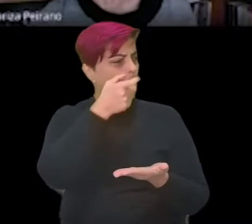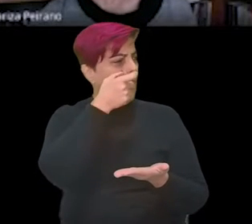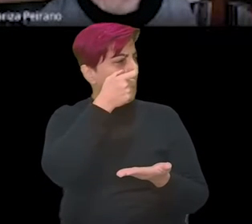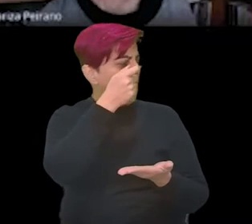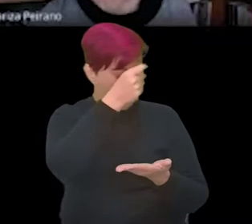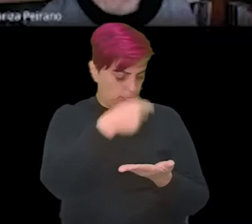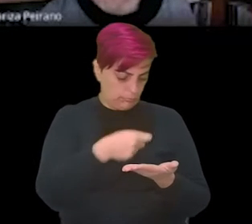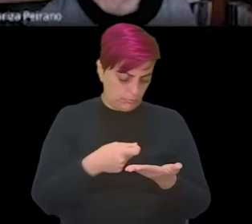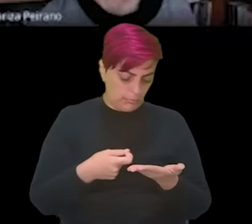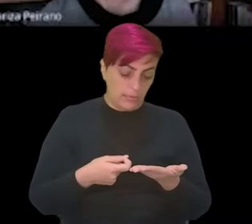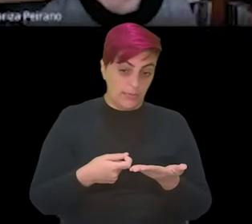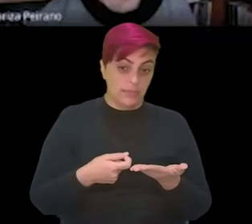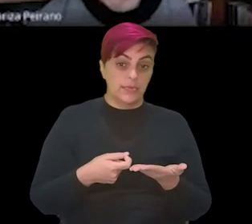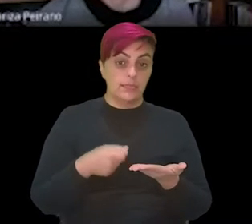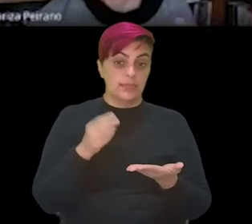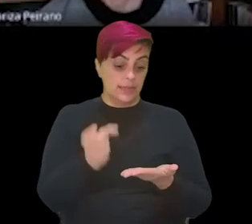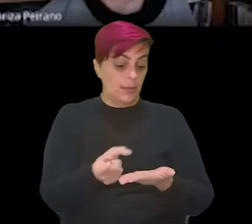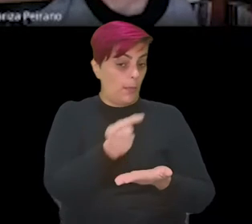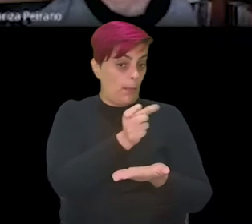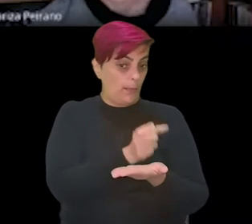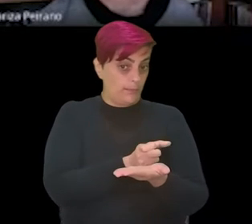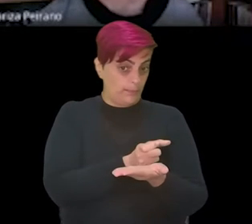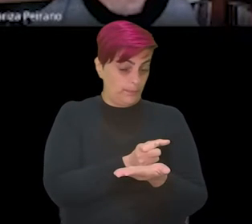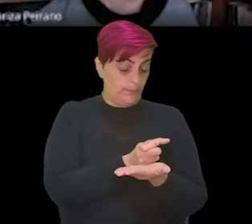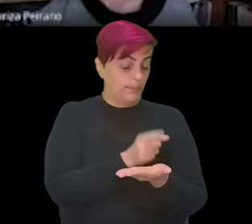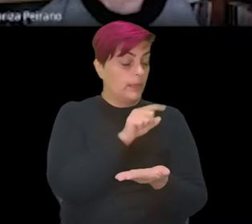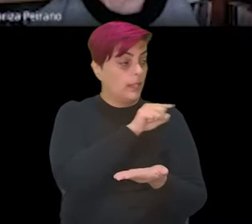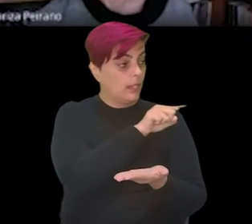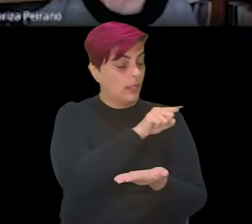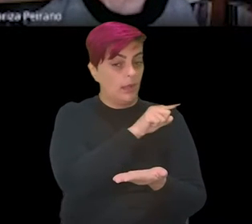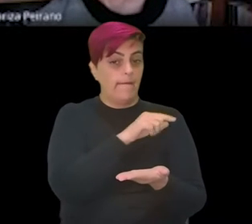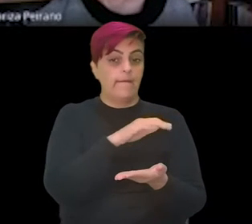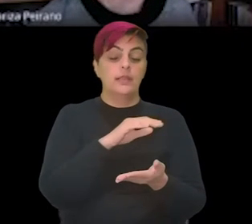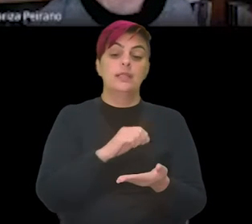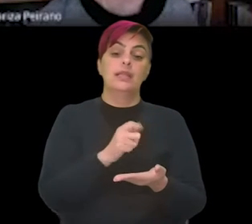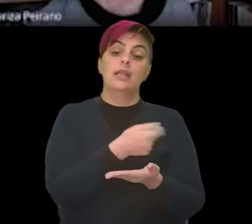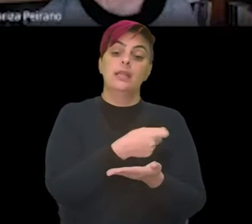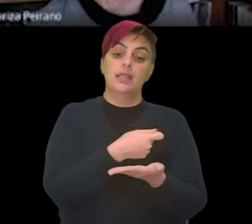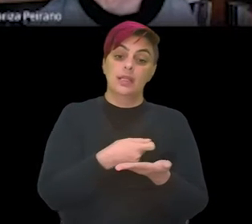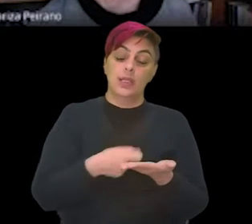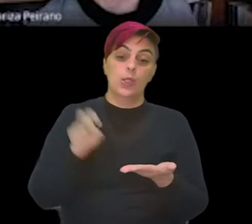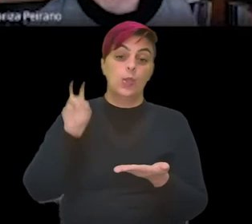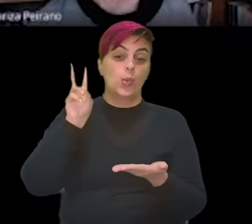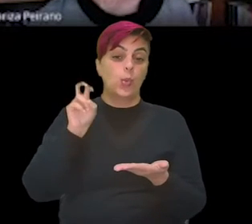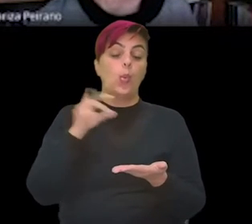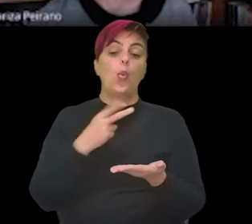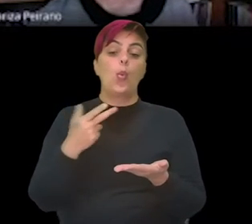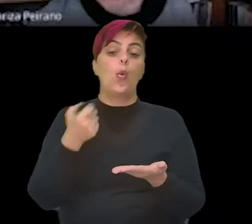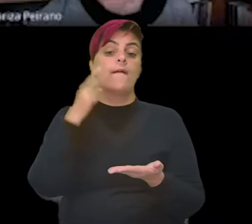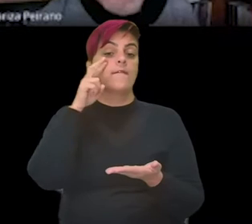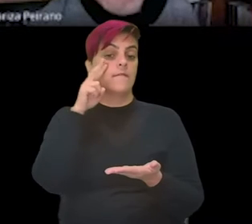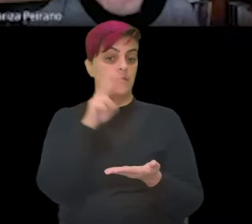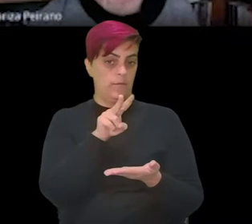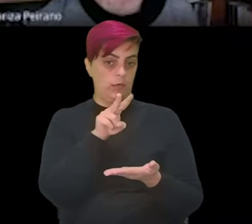suas observações e, à esquerda, depois, ele faz anotações sobre o que